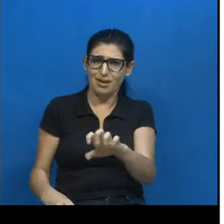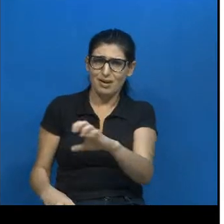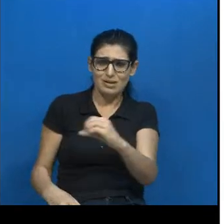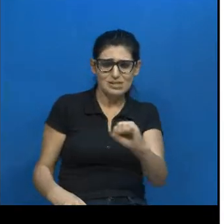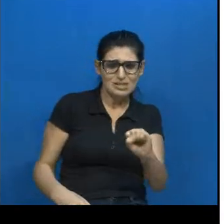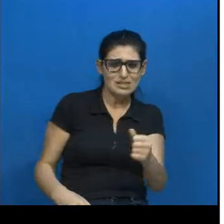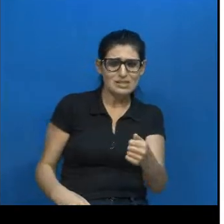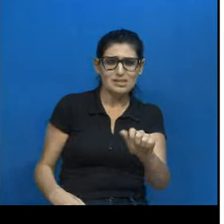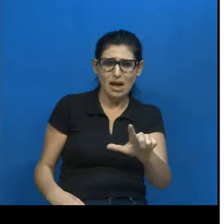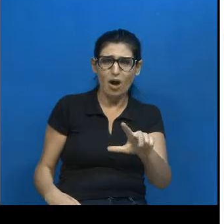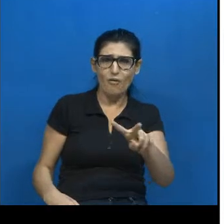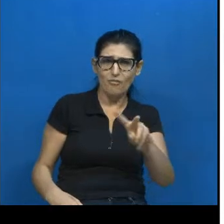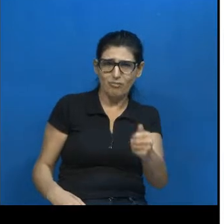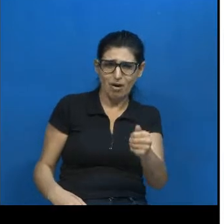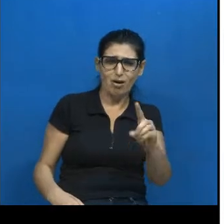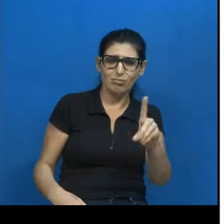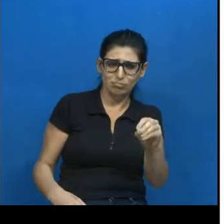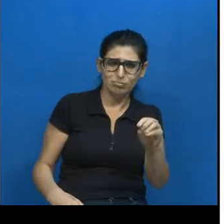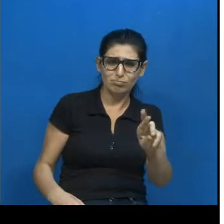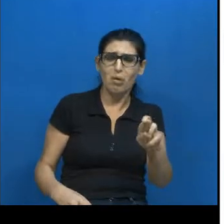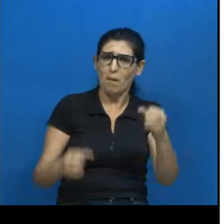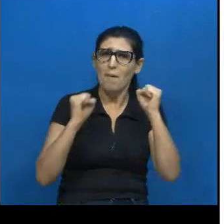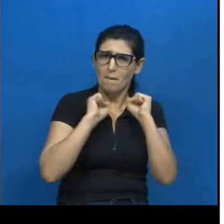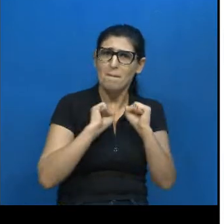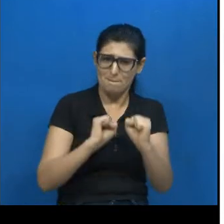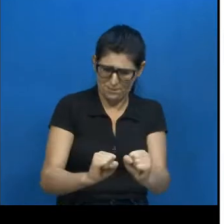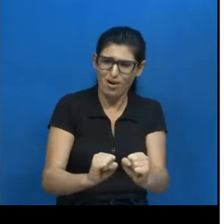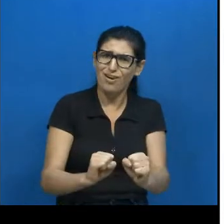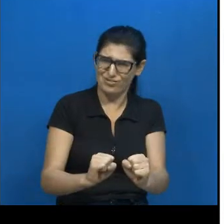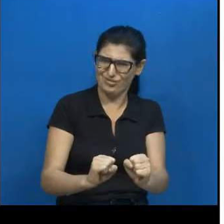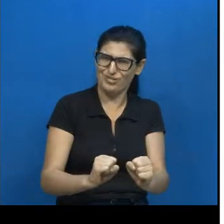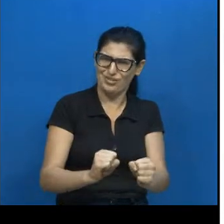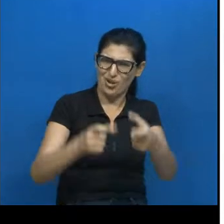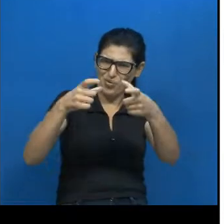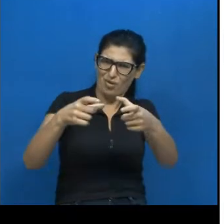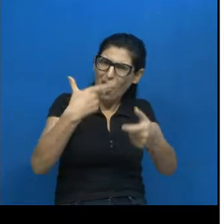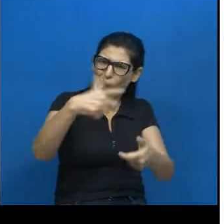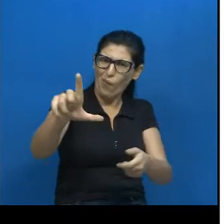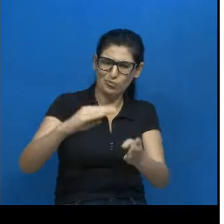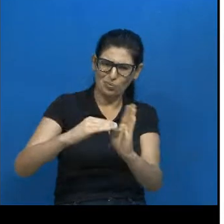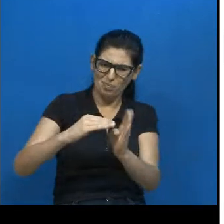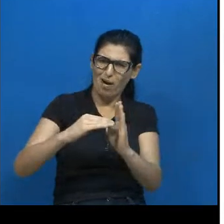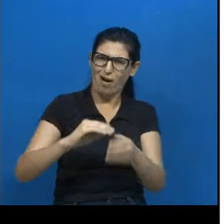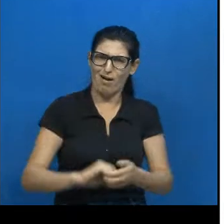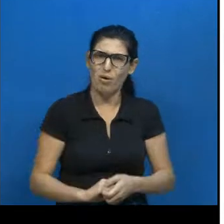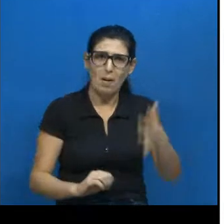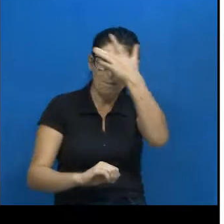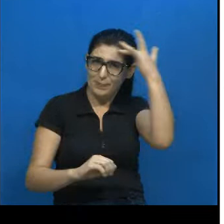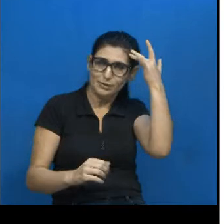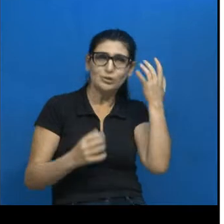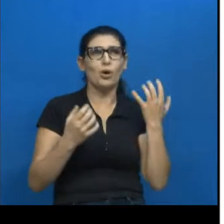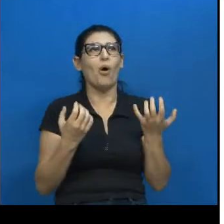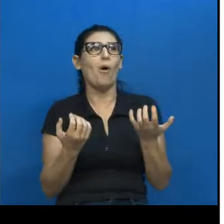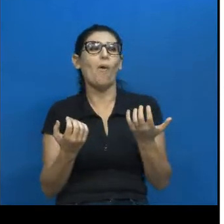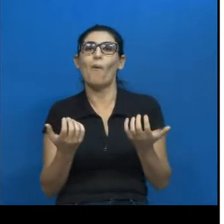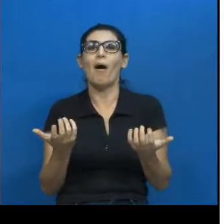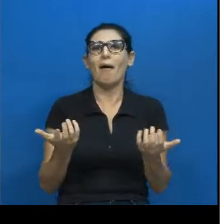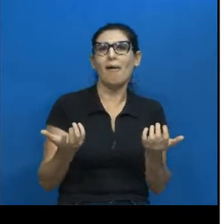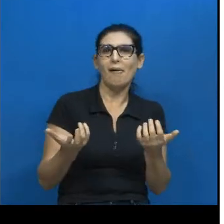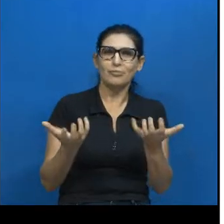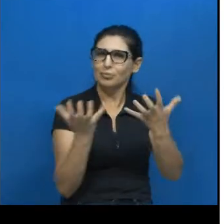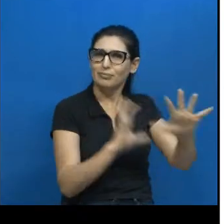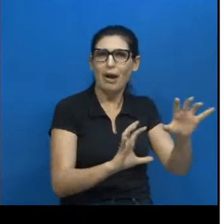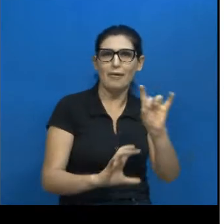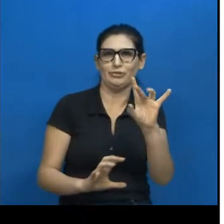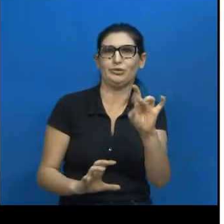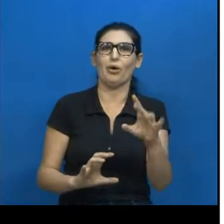do usuário. Que aquele pessoal que está nessa região, ele não quer vir até o centro só. Ele tem uma necessidade,